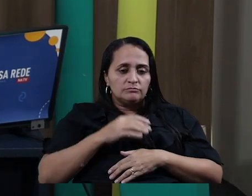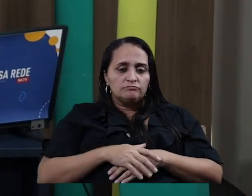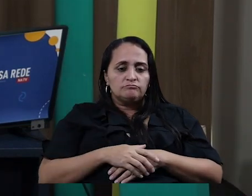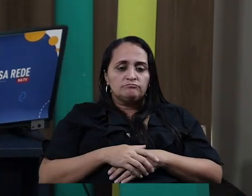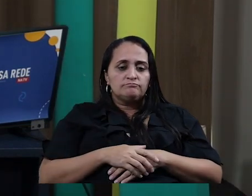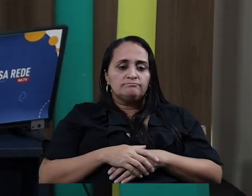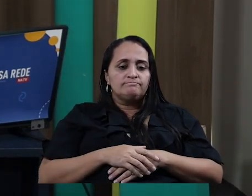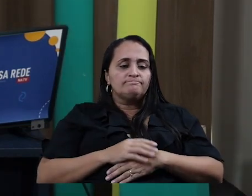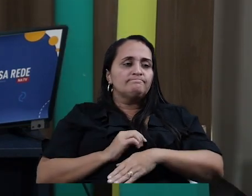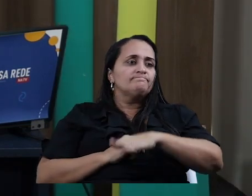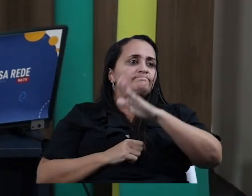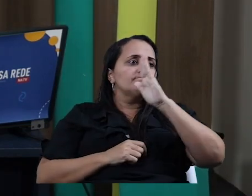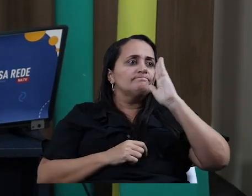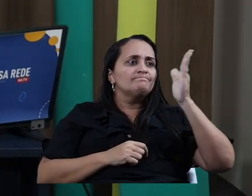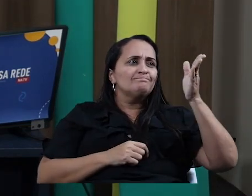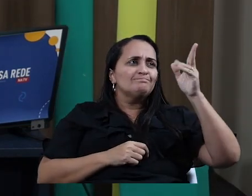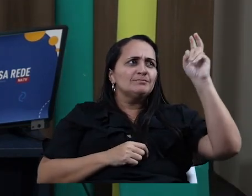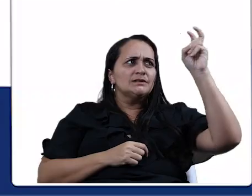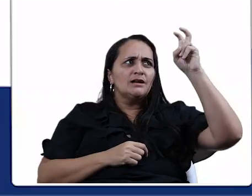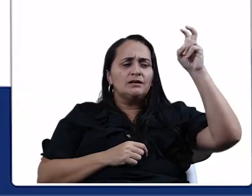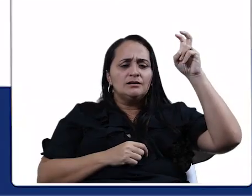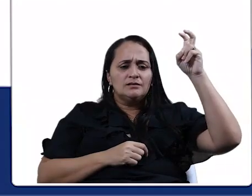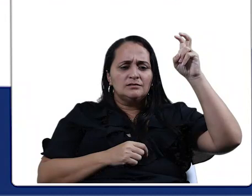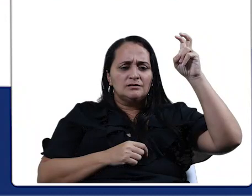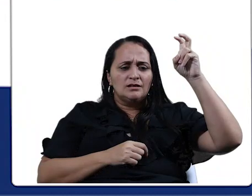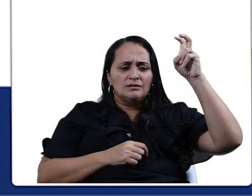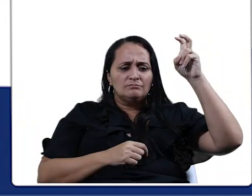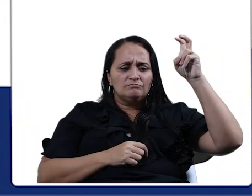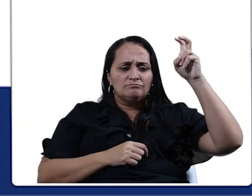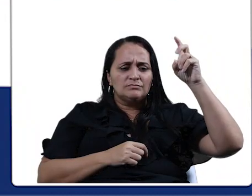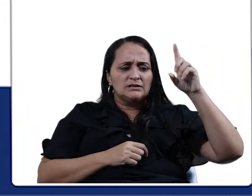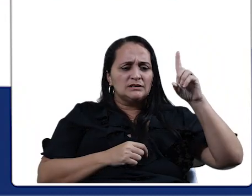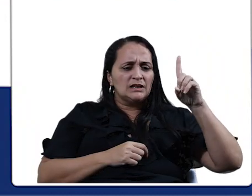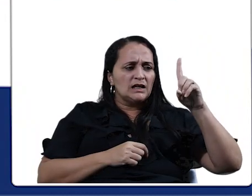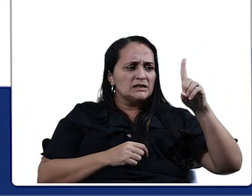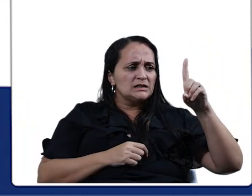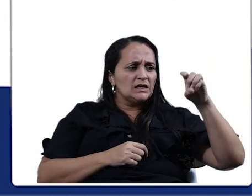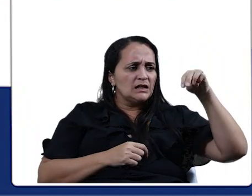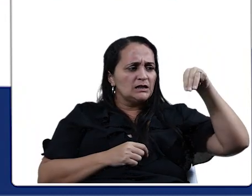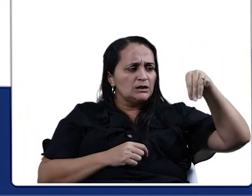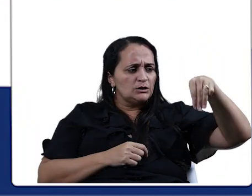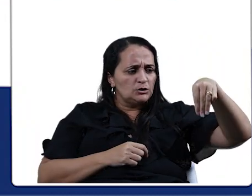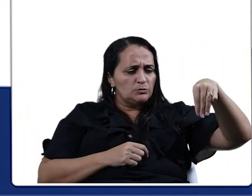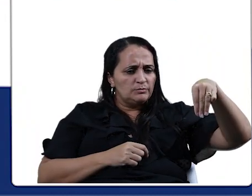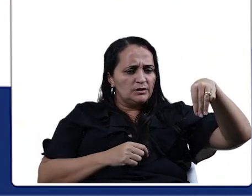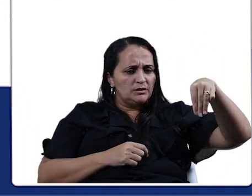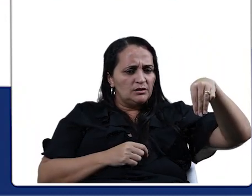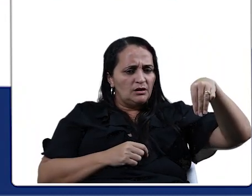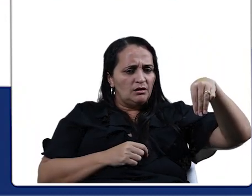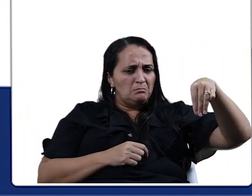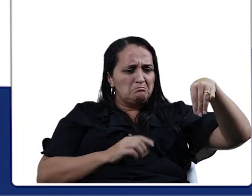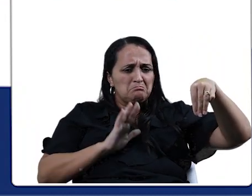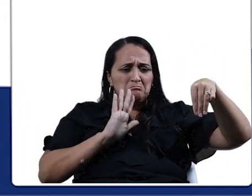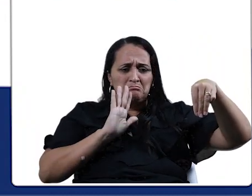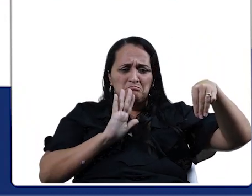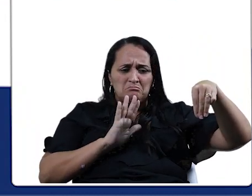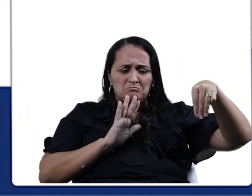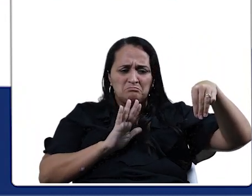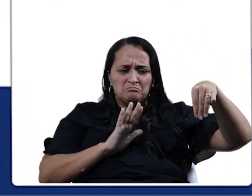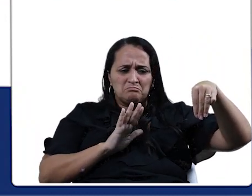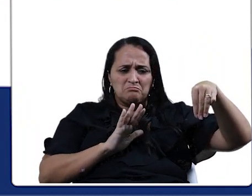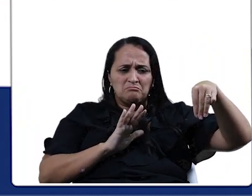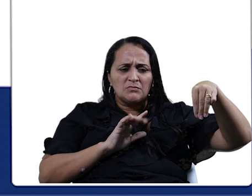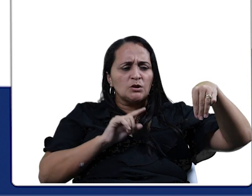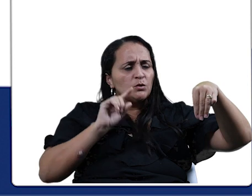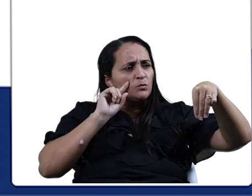Na quinta haste, é a dezena de milhar, D de dezena e me de milhar, que